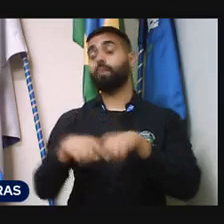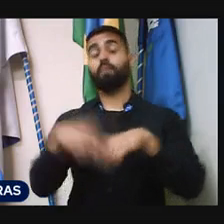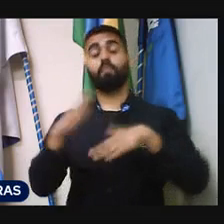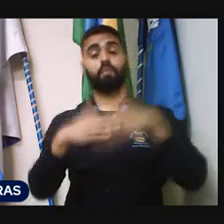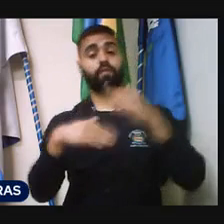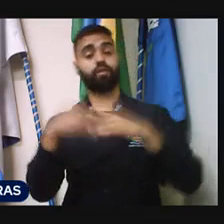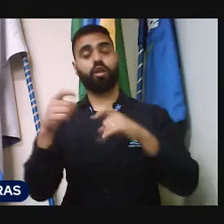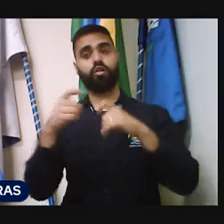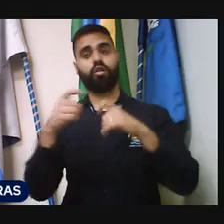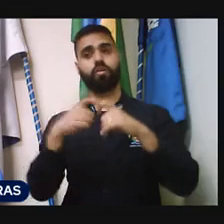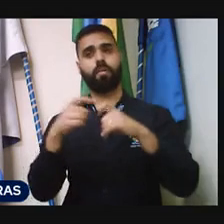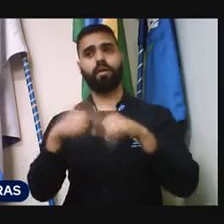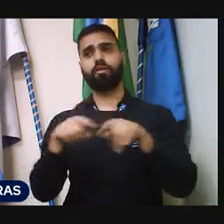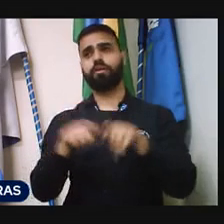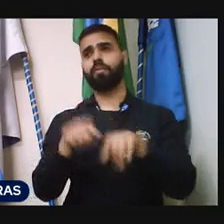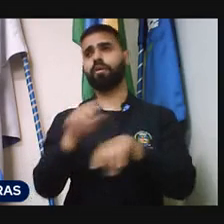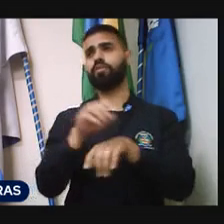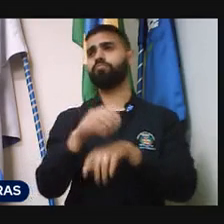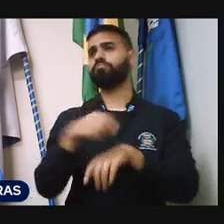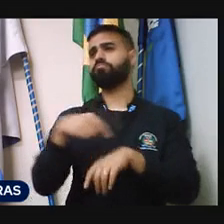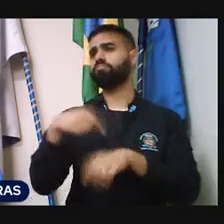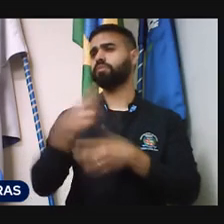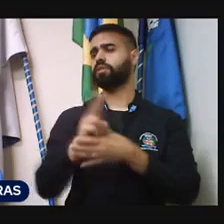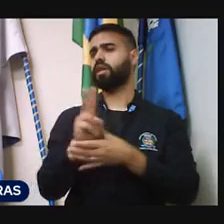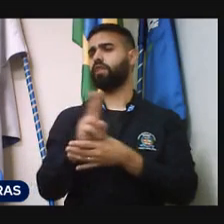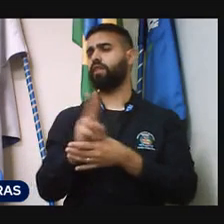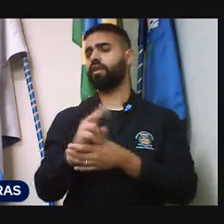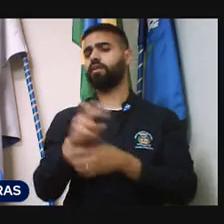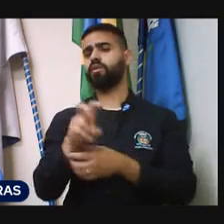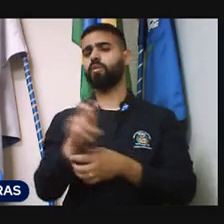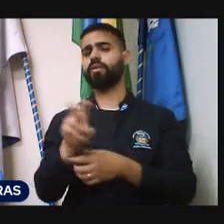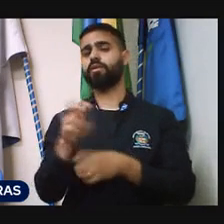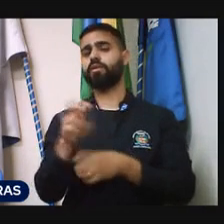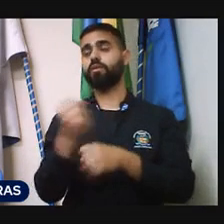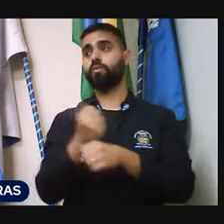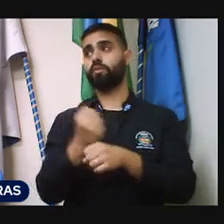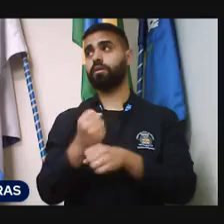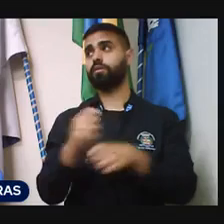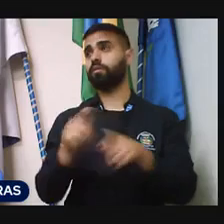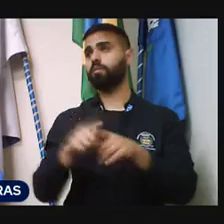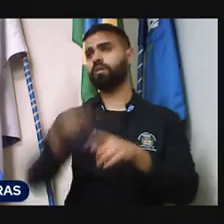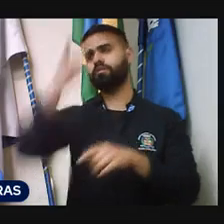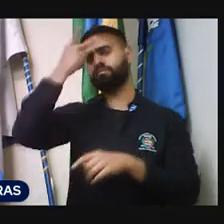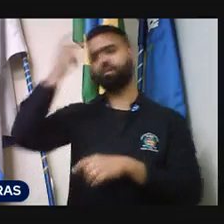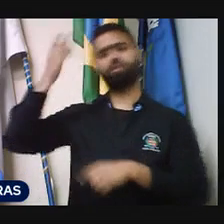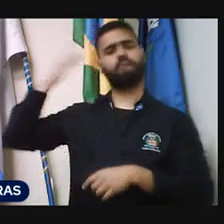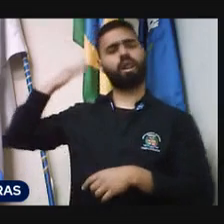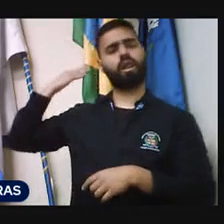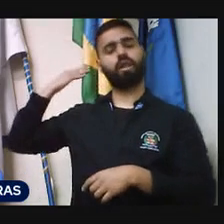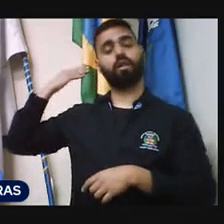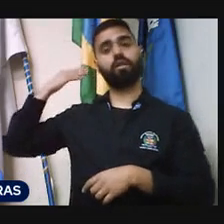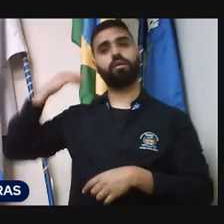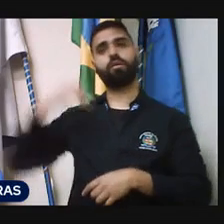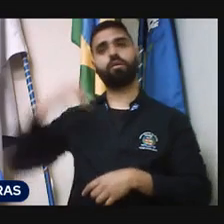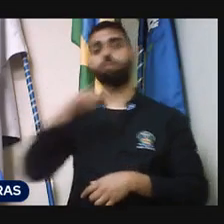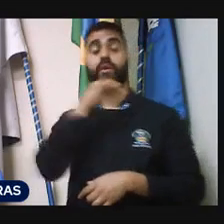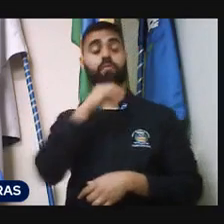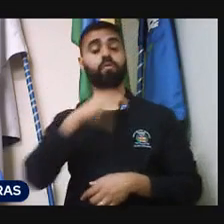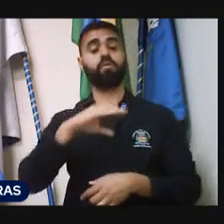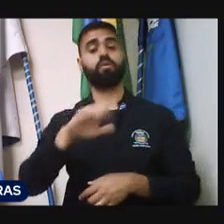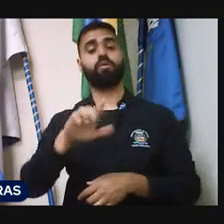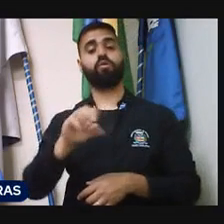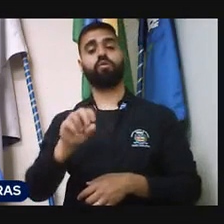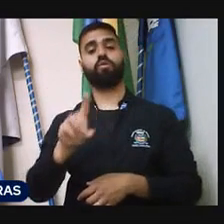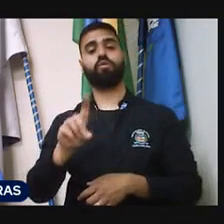é muito contribuiu também daqui do hospital sem falar nos que passaram-se Clodovil